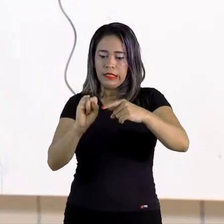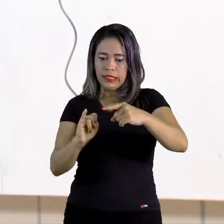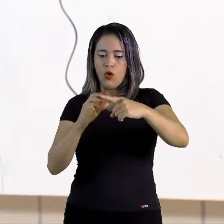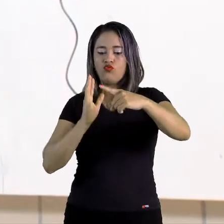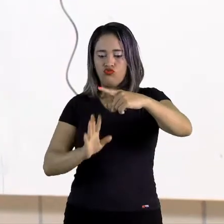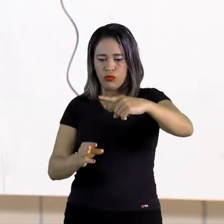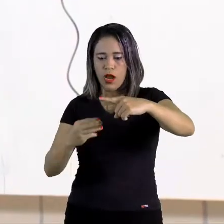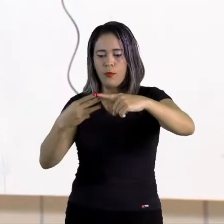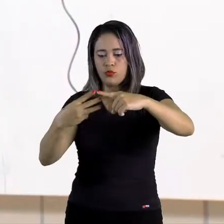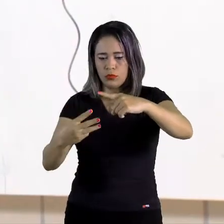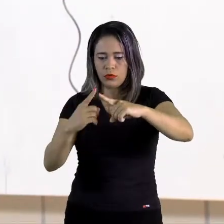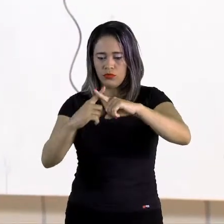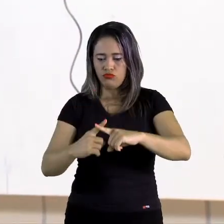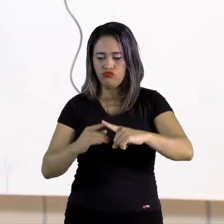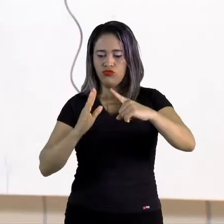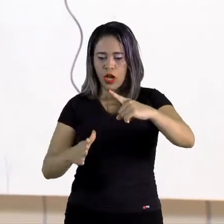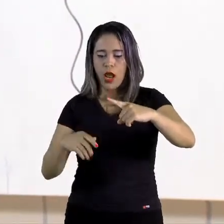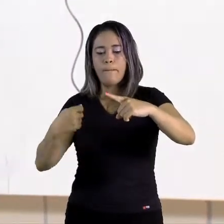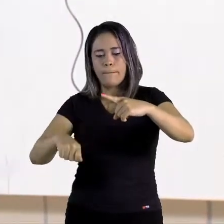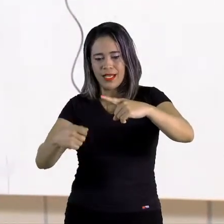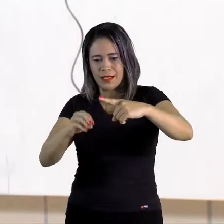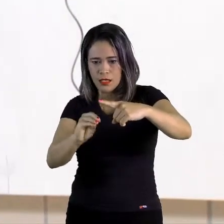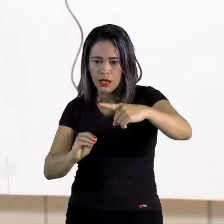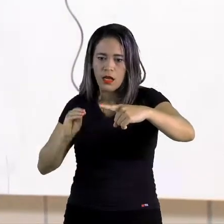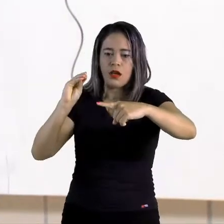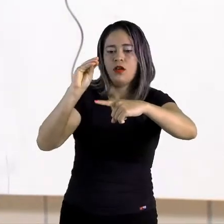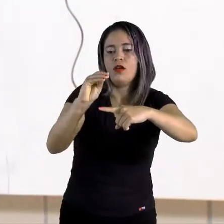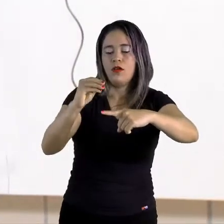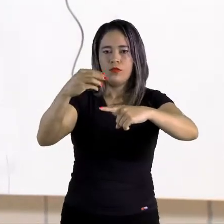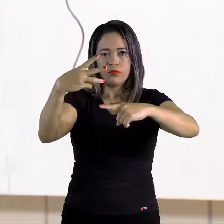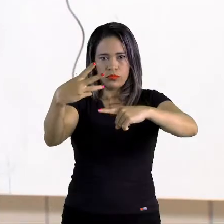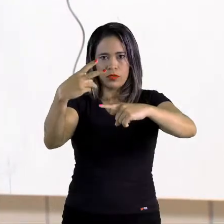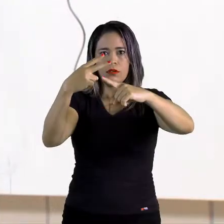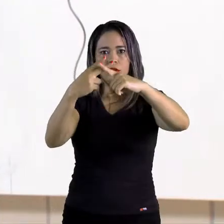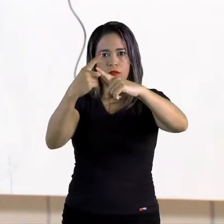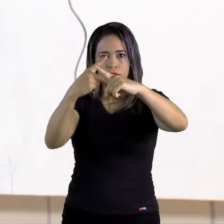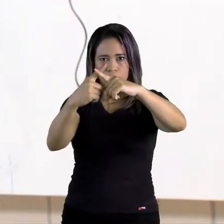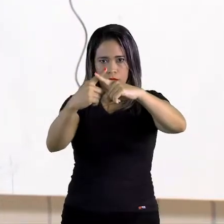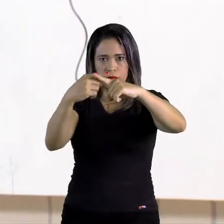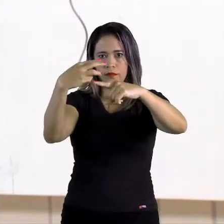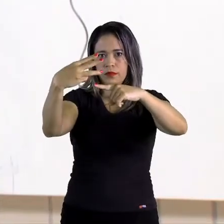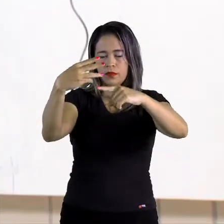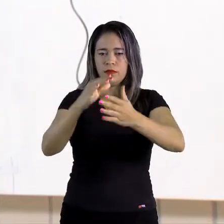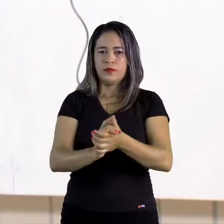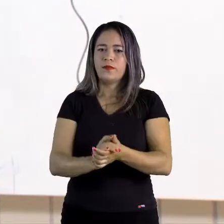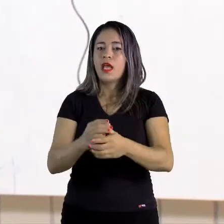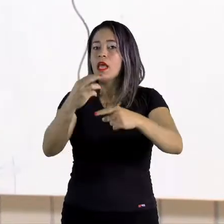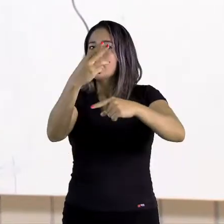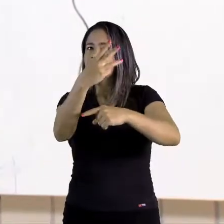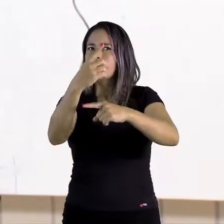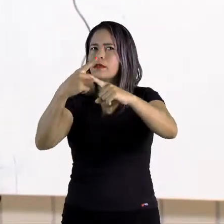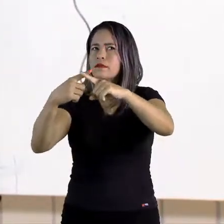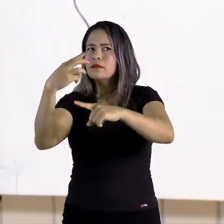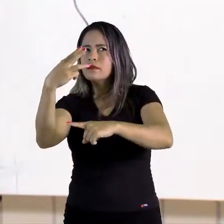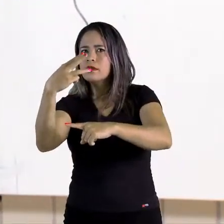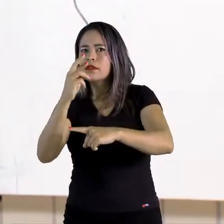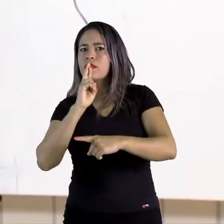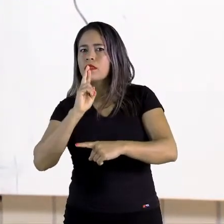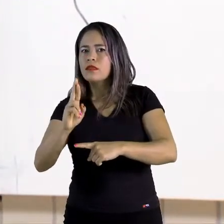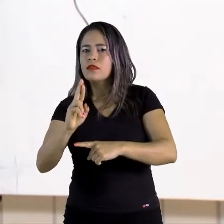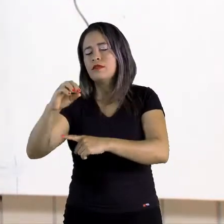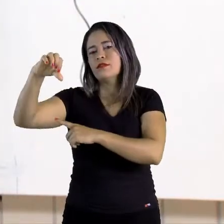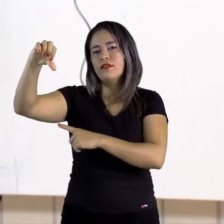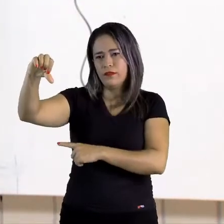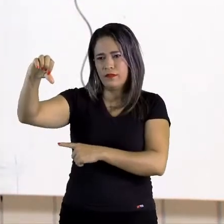o denominador por 3, o numerador também tem que ser por 3. 3 vezes 3, 9.